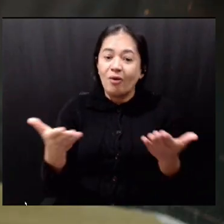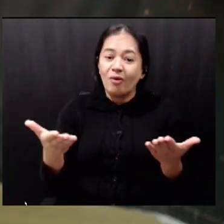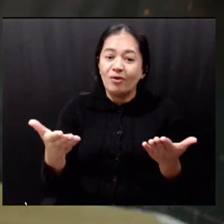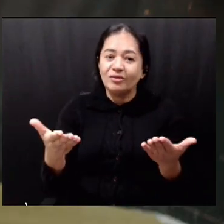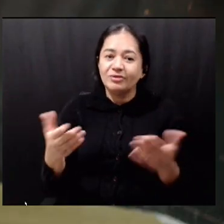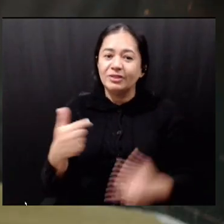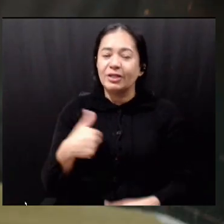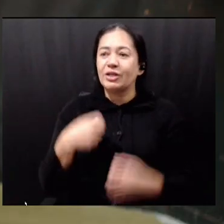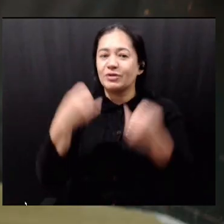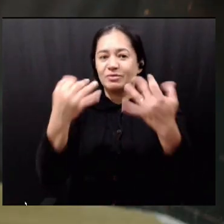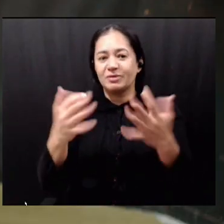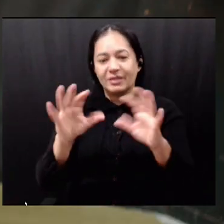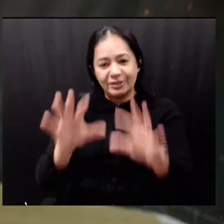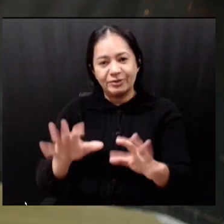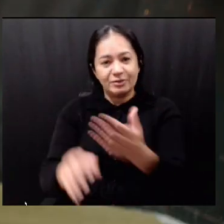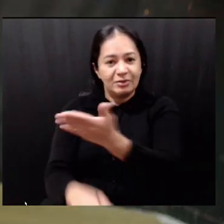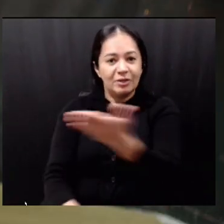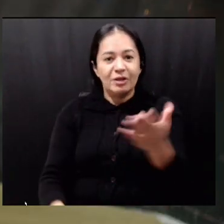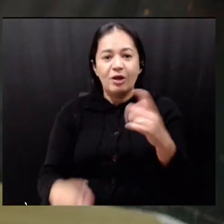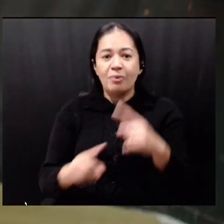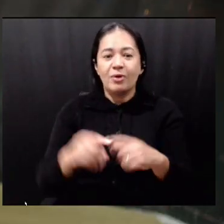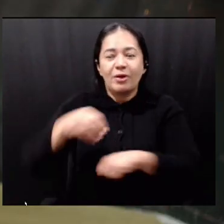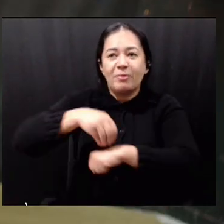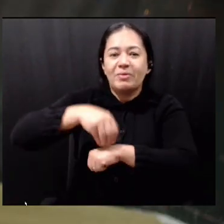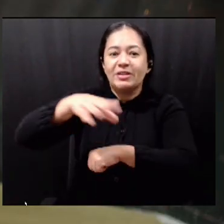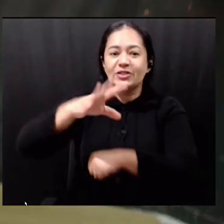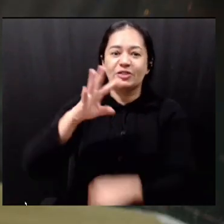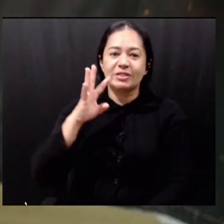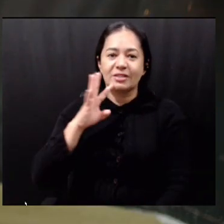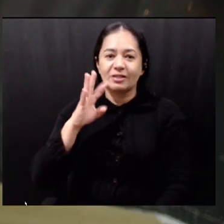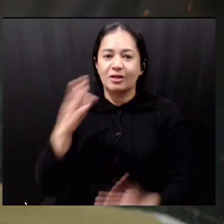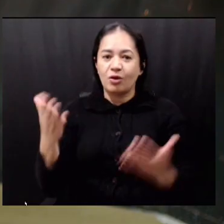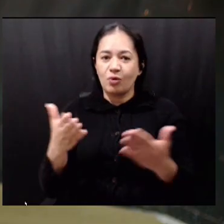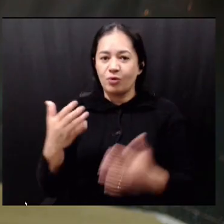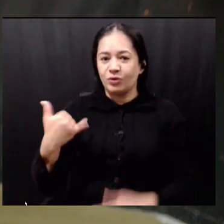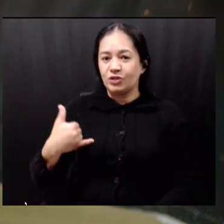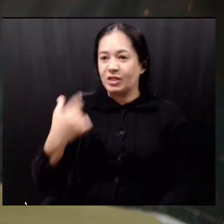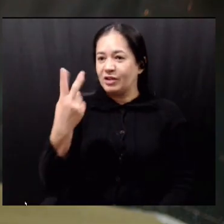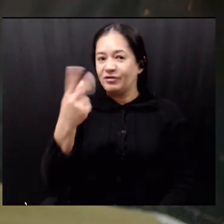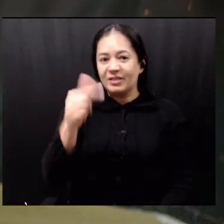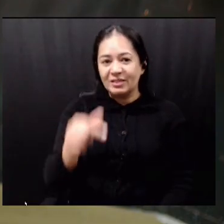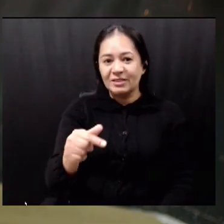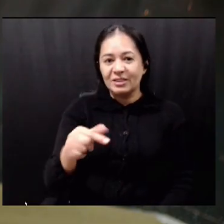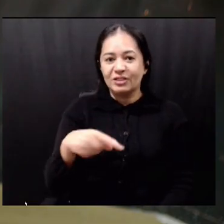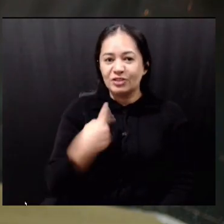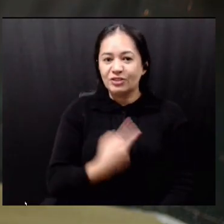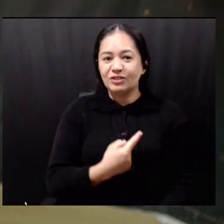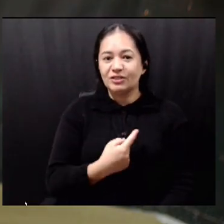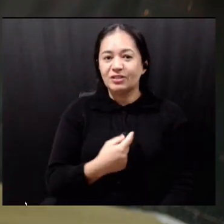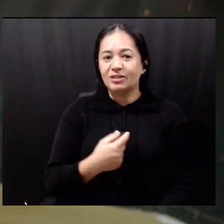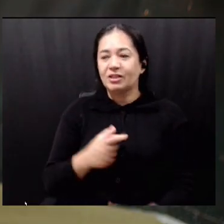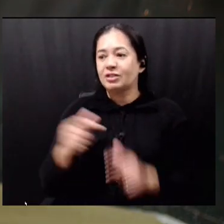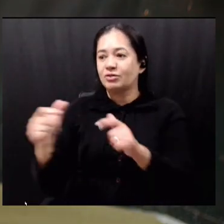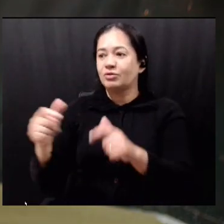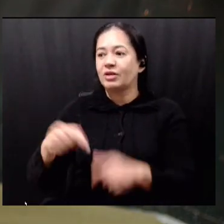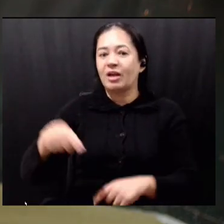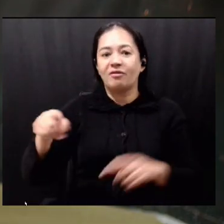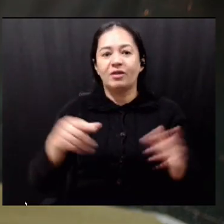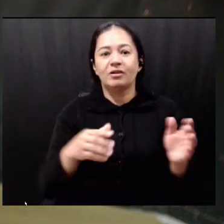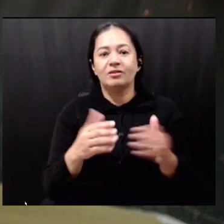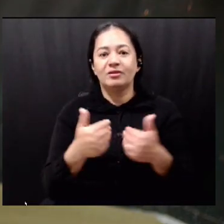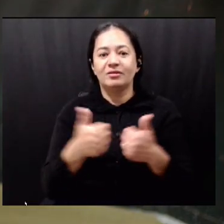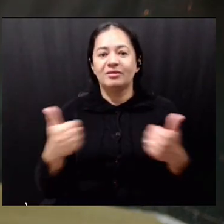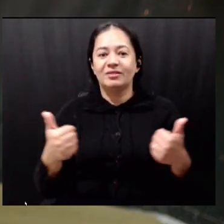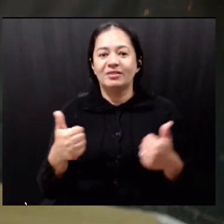para vocês porque é uma dica muito legal. E hoje ela tem 27 anos e a gente vai a algum lugar, a gente se separa e adivinha o que a gente faz